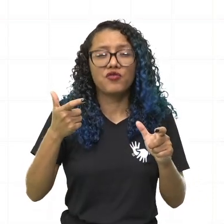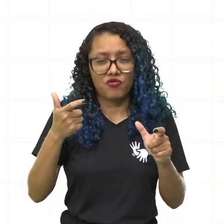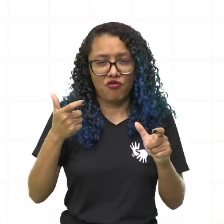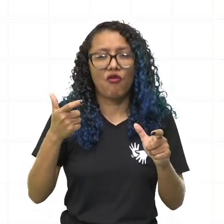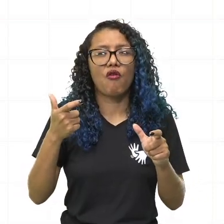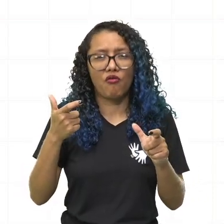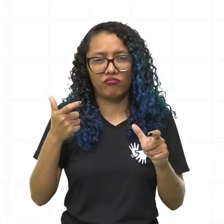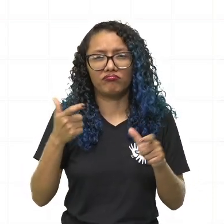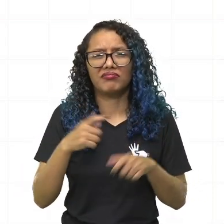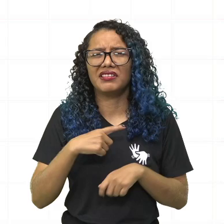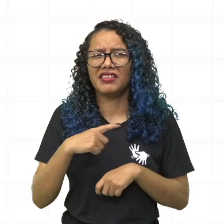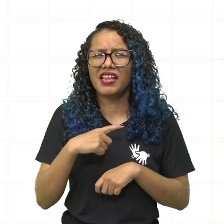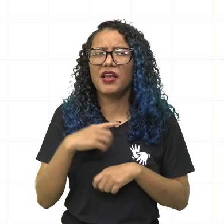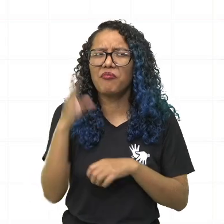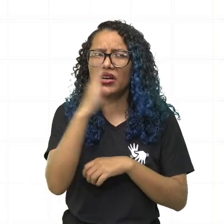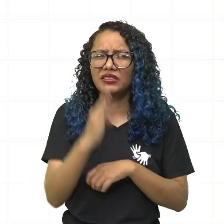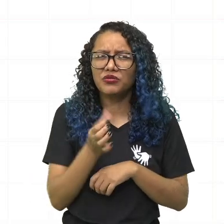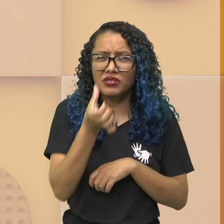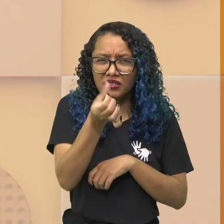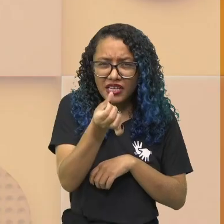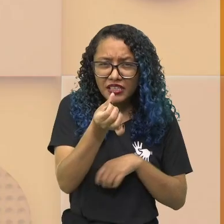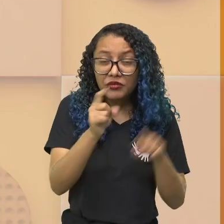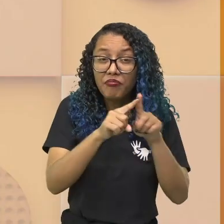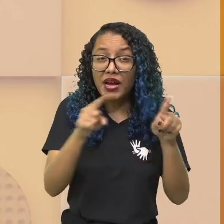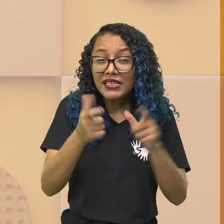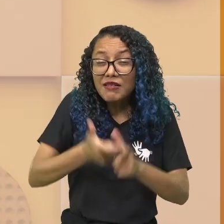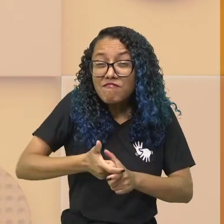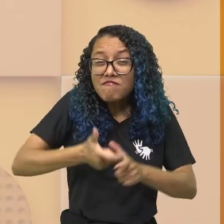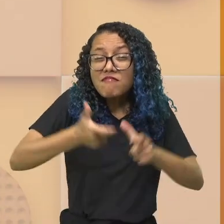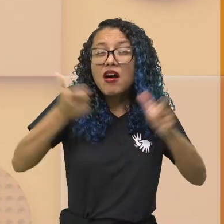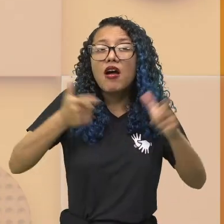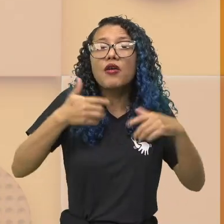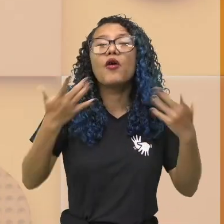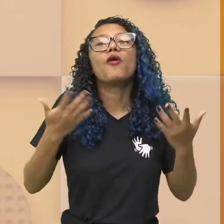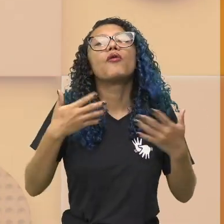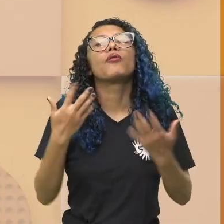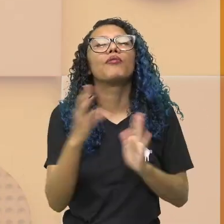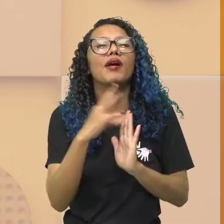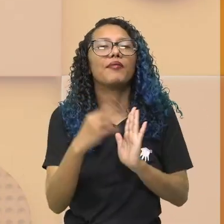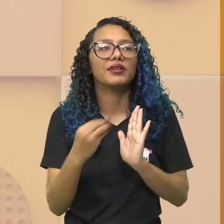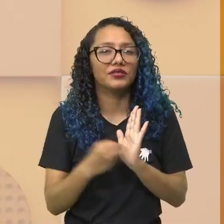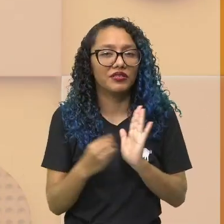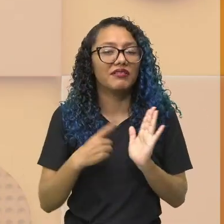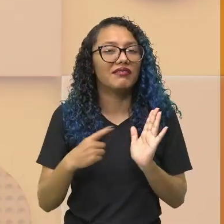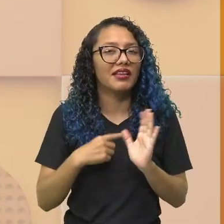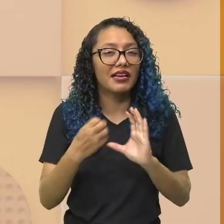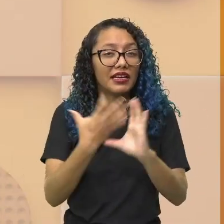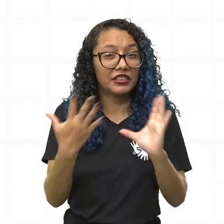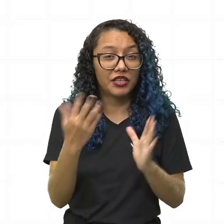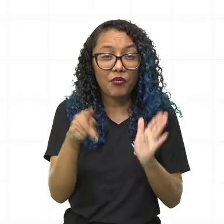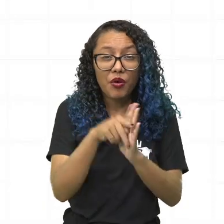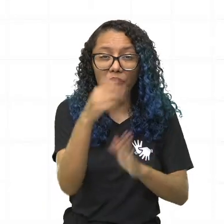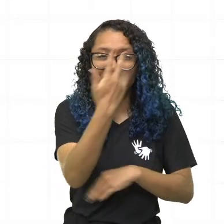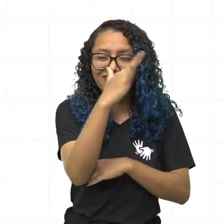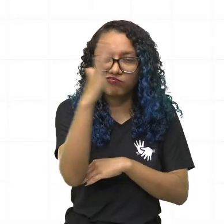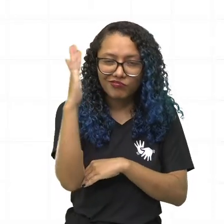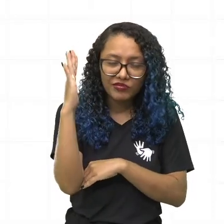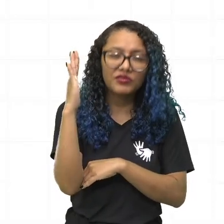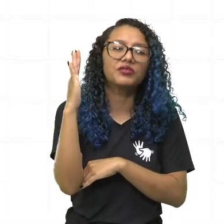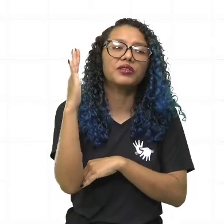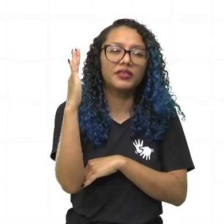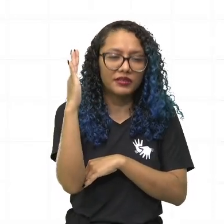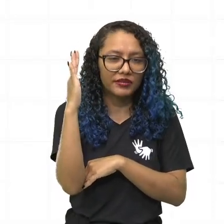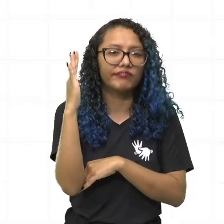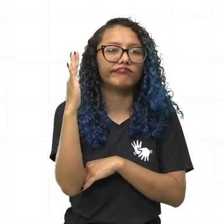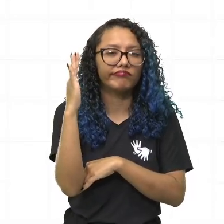paisagísticas do Brasil, né? Onde você vai ter características de natureza muito parecidas. Como a gente vai ver de novo nessa tela aí que estava aparecendo,